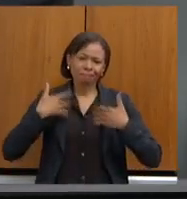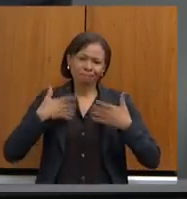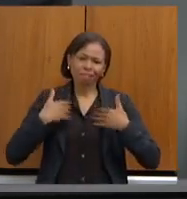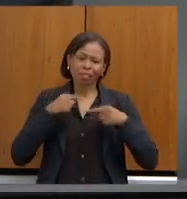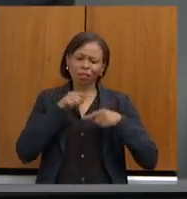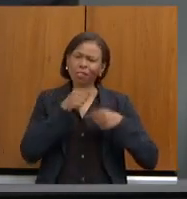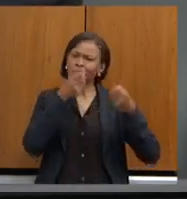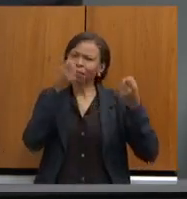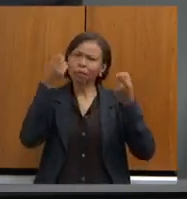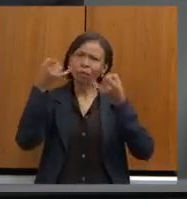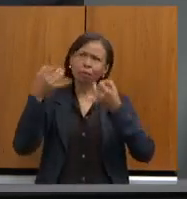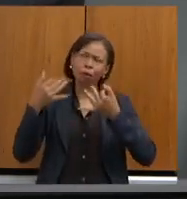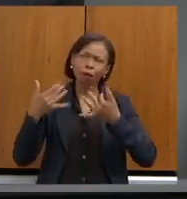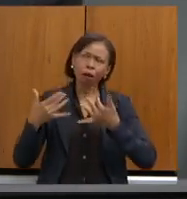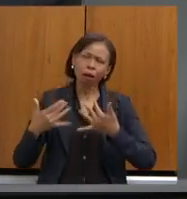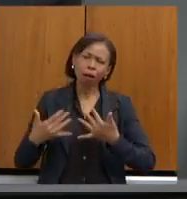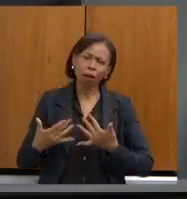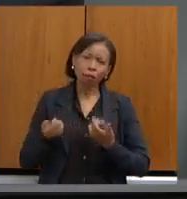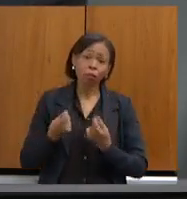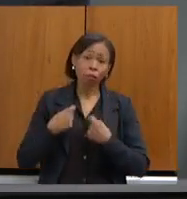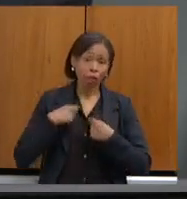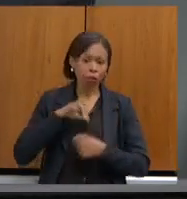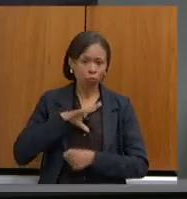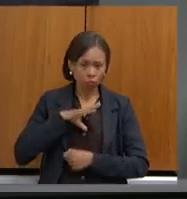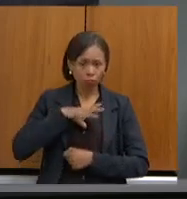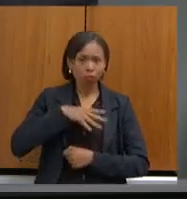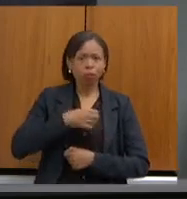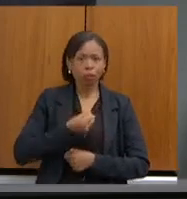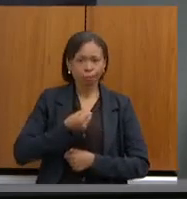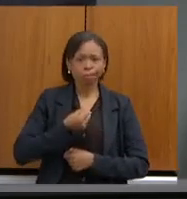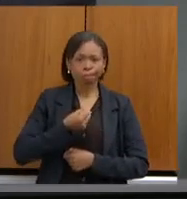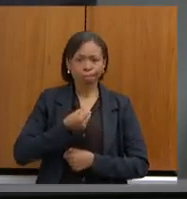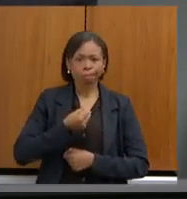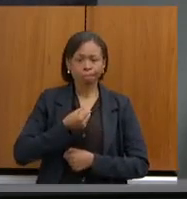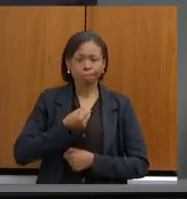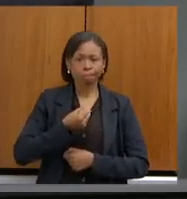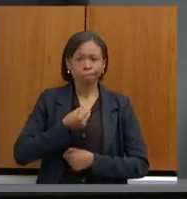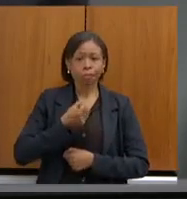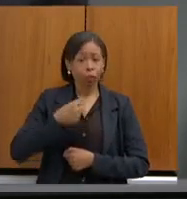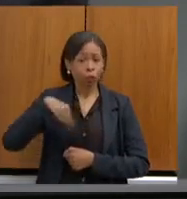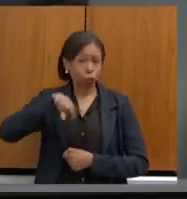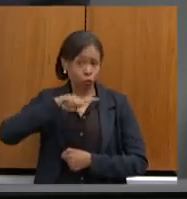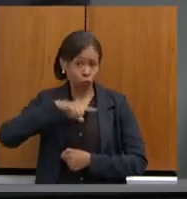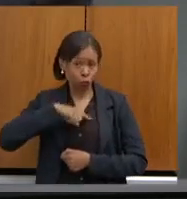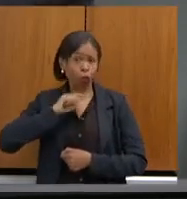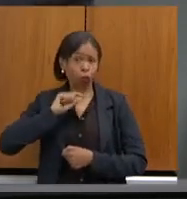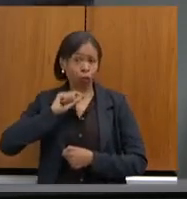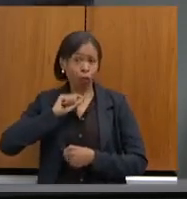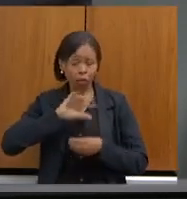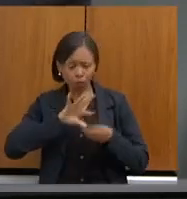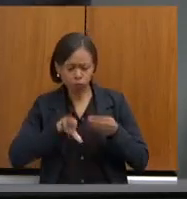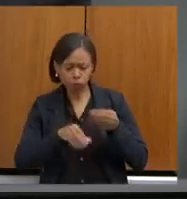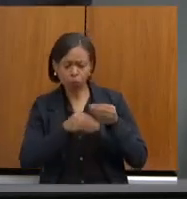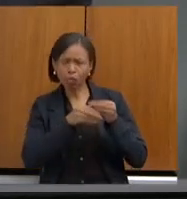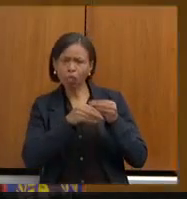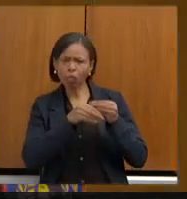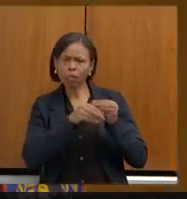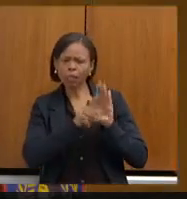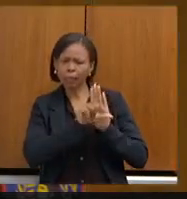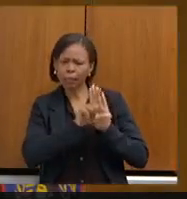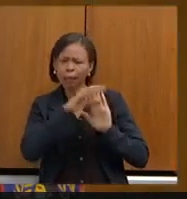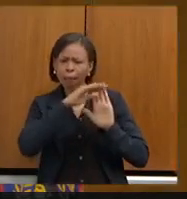nos encoraja muito mais também no momento de nós encaminhamos as nossas emendas parlamentares